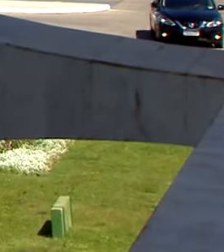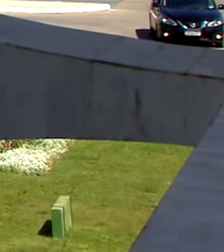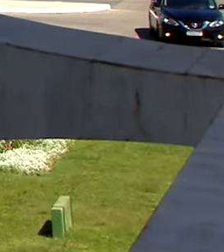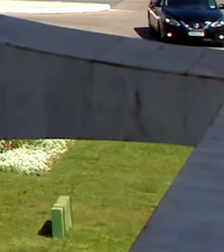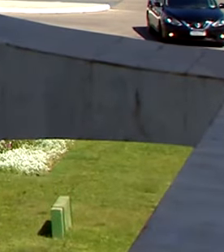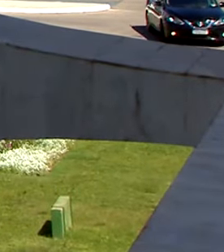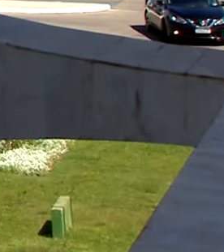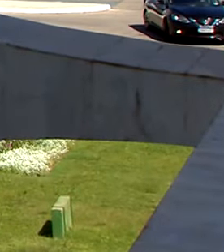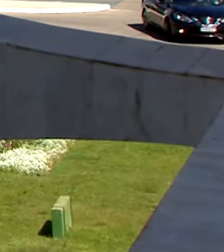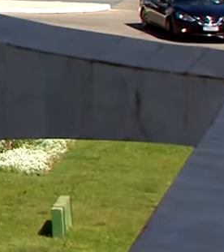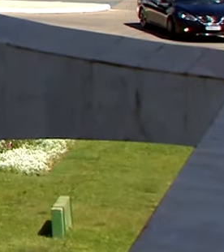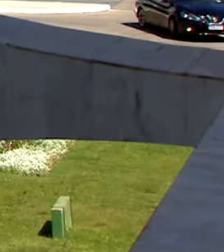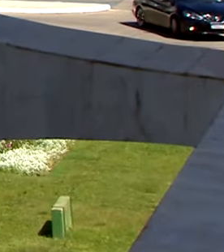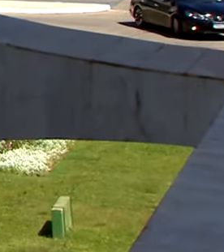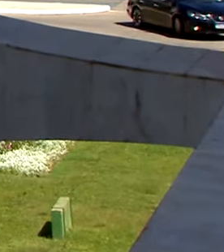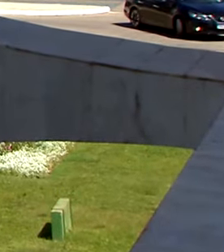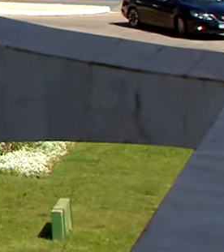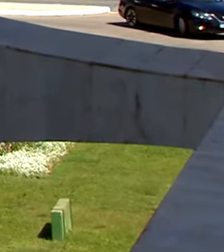Tchau. Tchau.